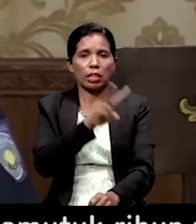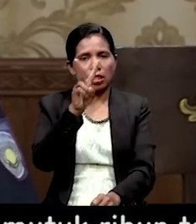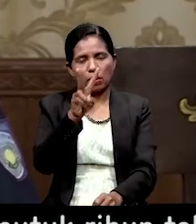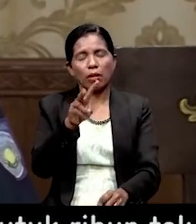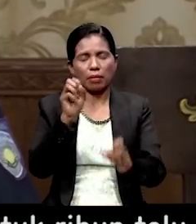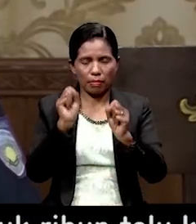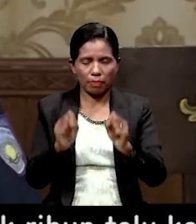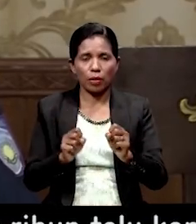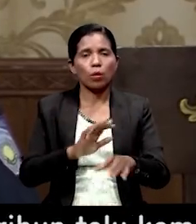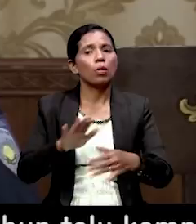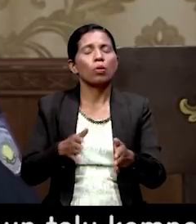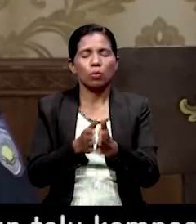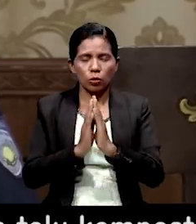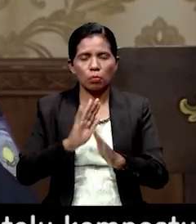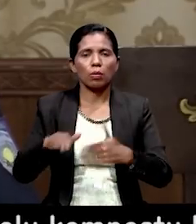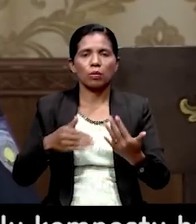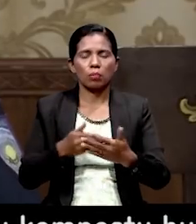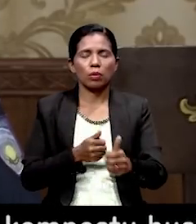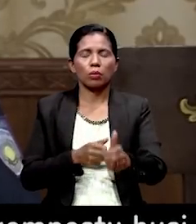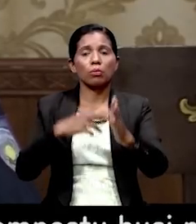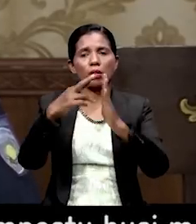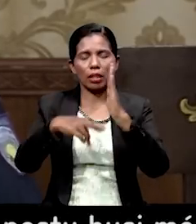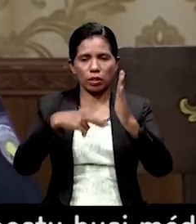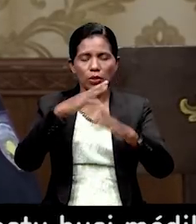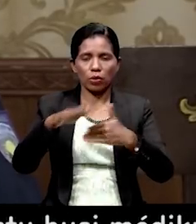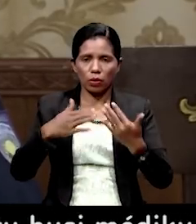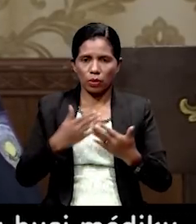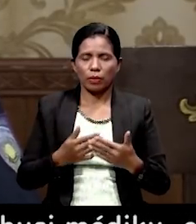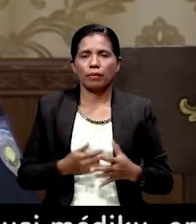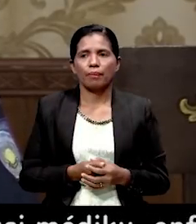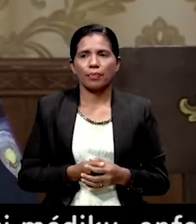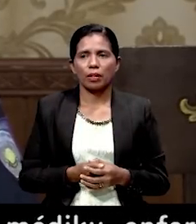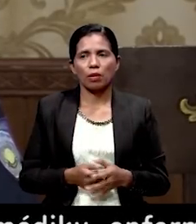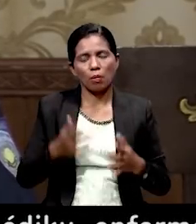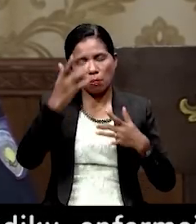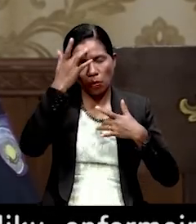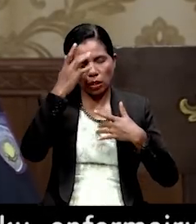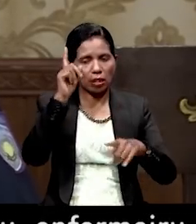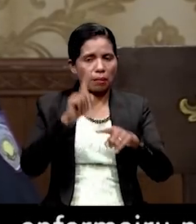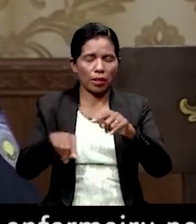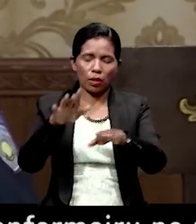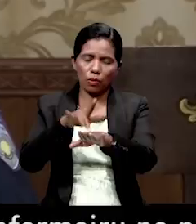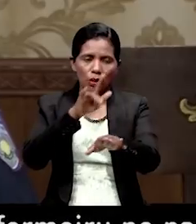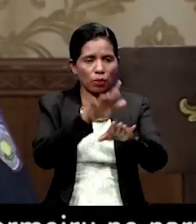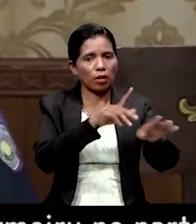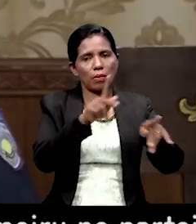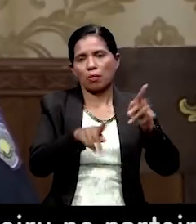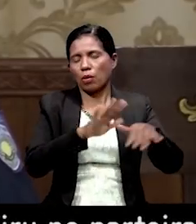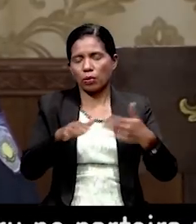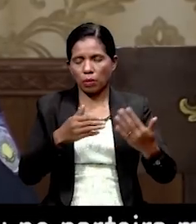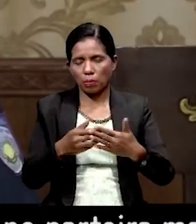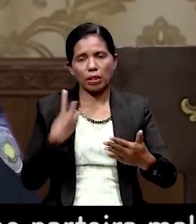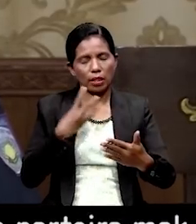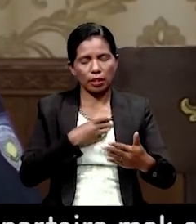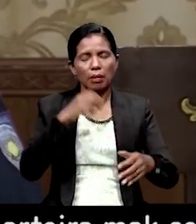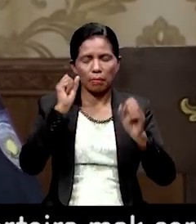ne ne husu bahu tu tu atu bele kumpri regra sirne atu ne mora sen la bele hada itu bahu tu tu e ao mesmo tempo itu bele livre la